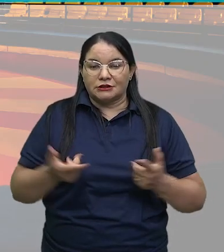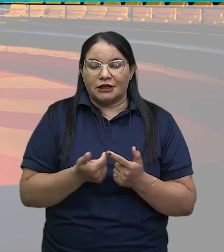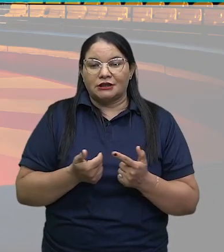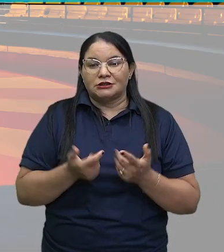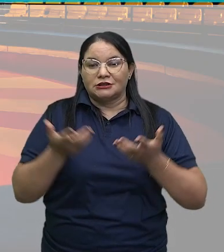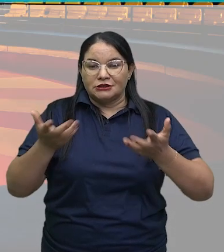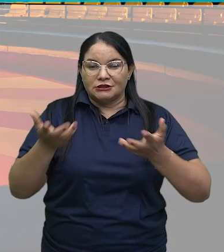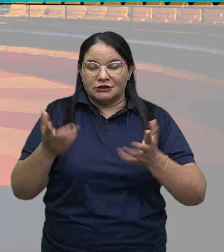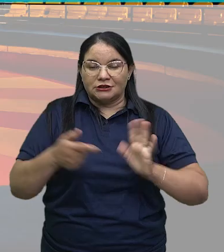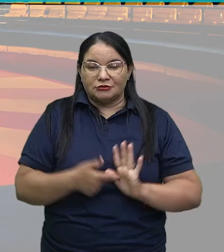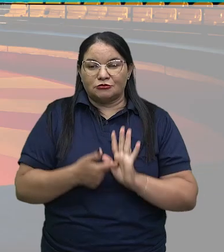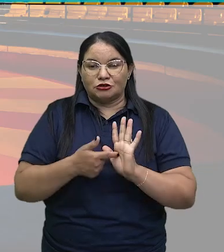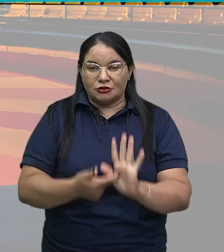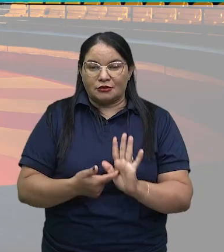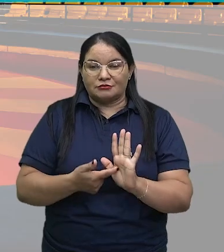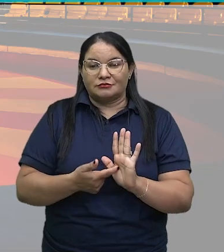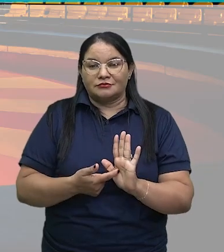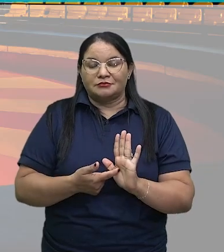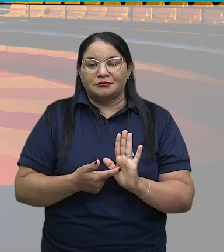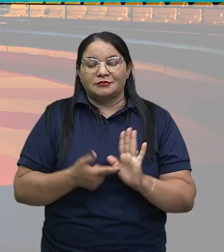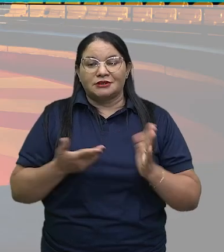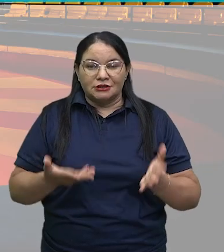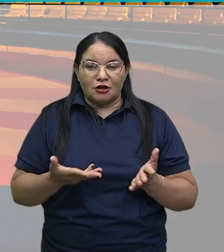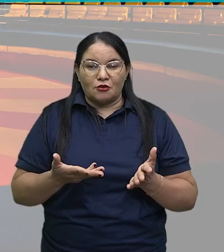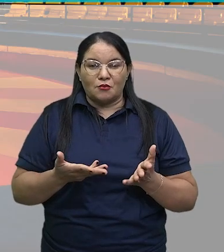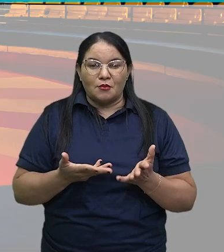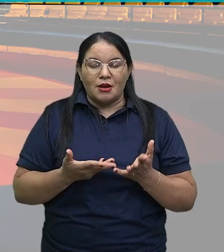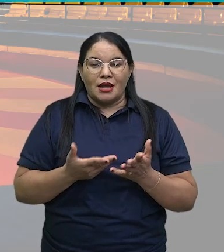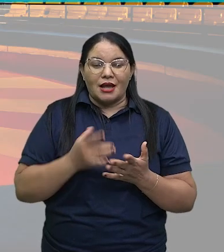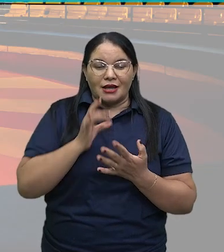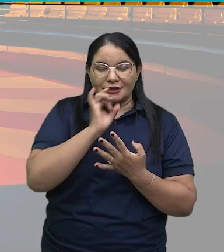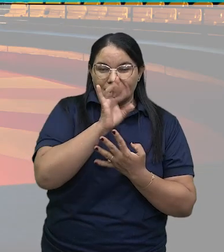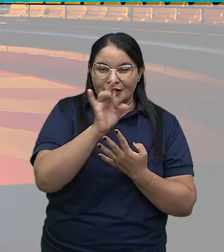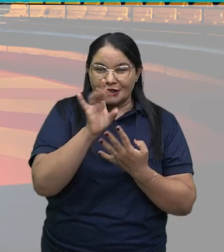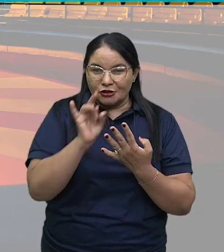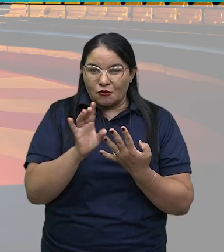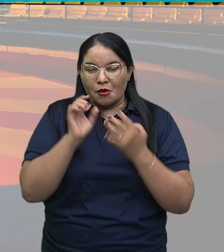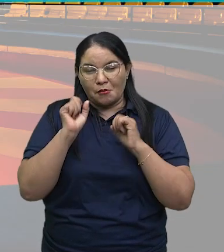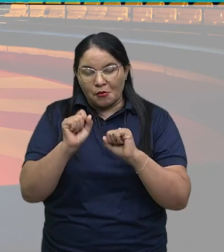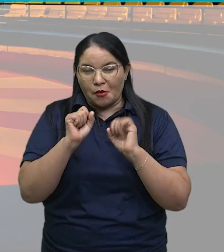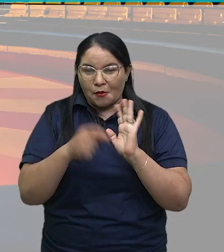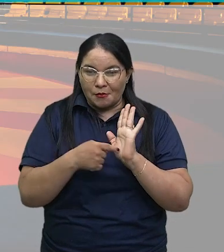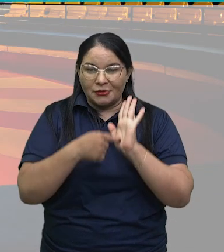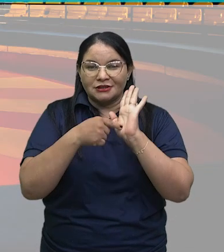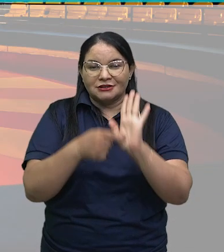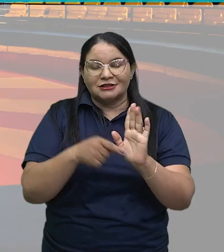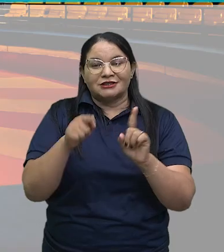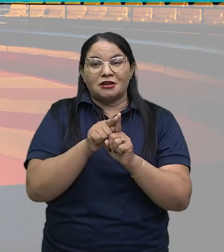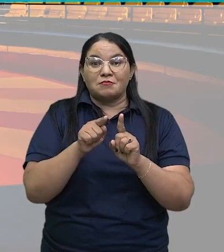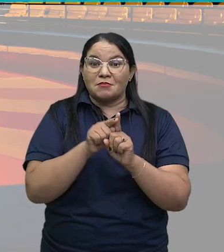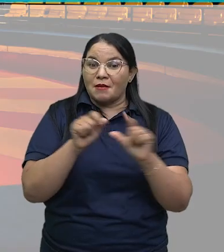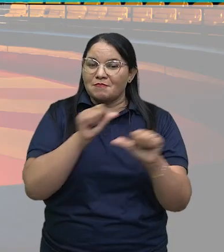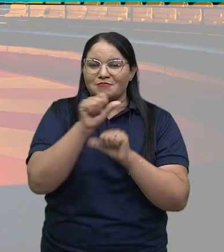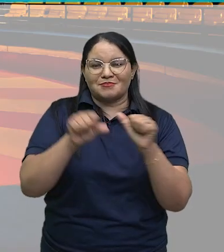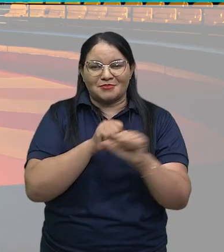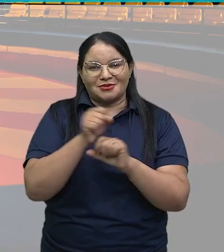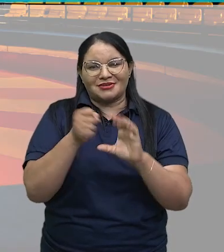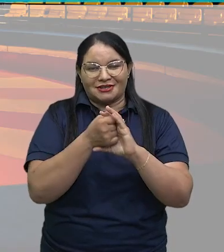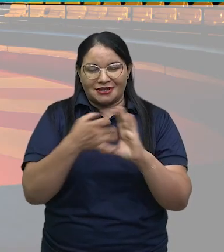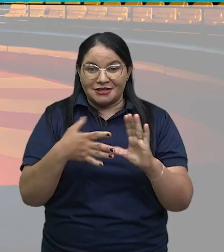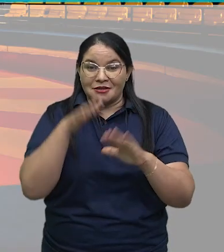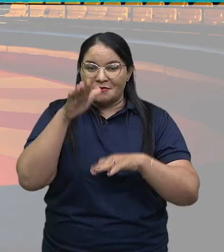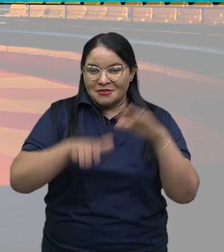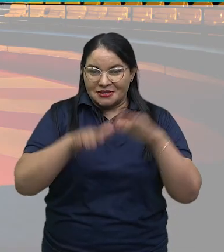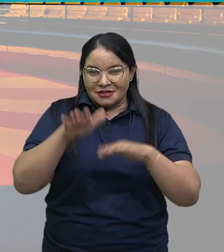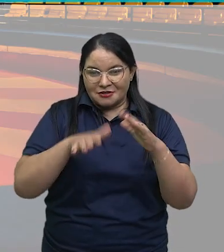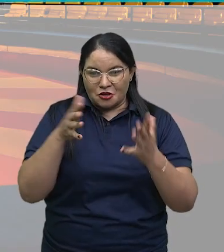que deseja destacar. Então, cada habilidade que ele vai apresentar, então ele muda suas características,